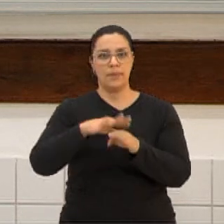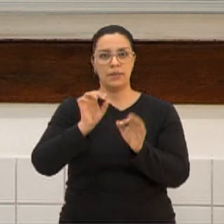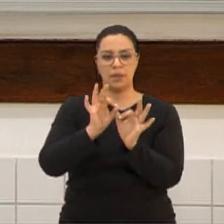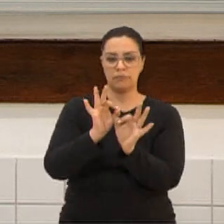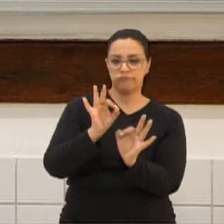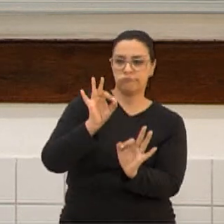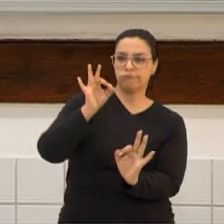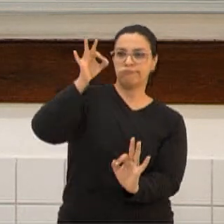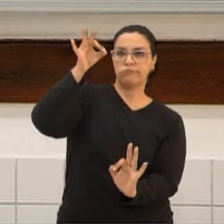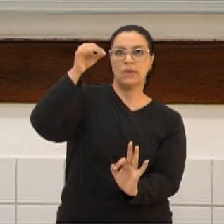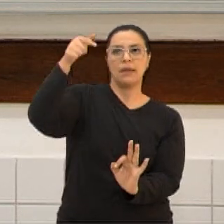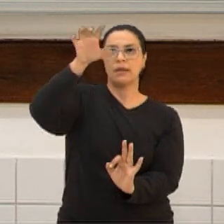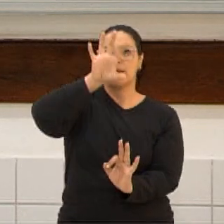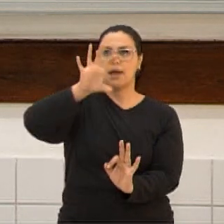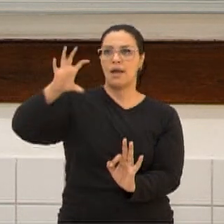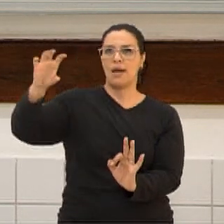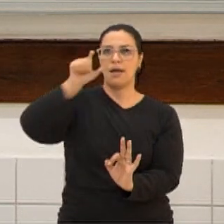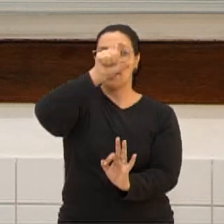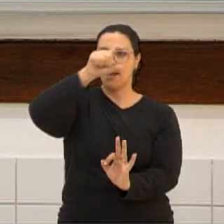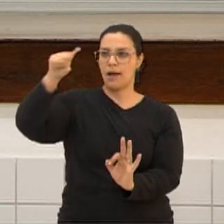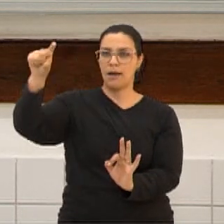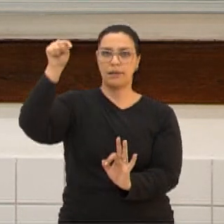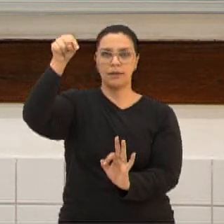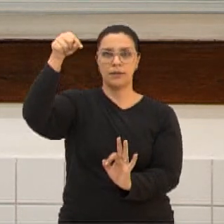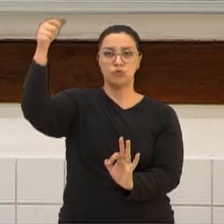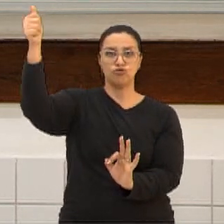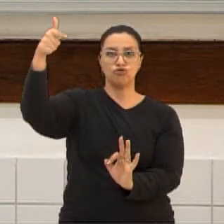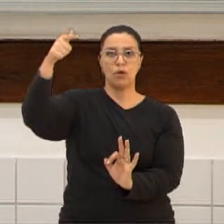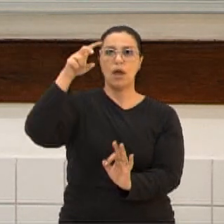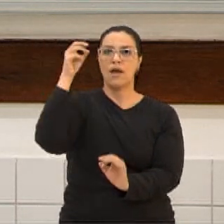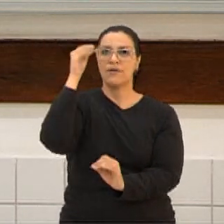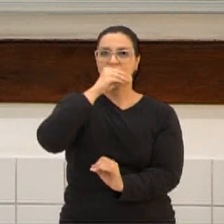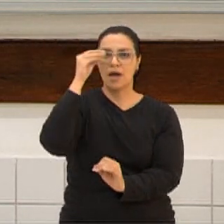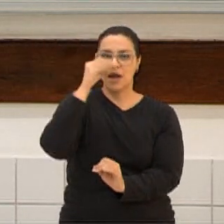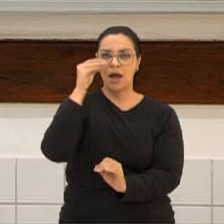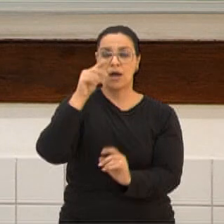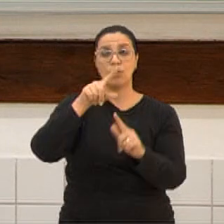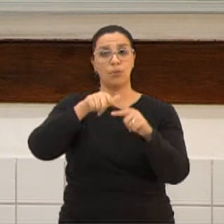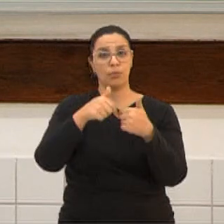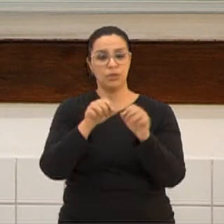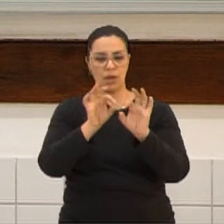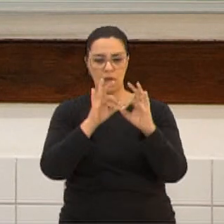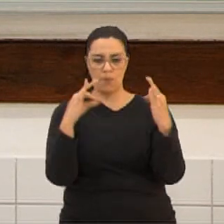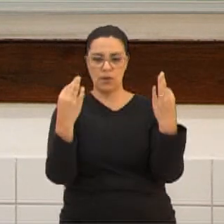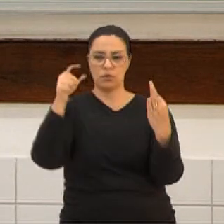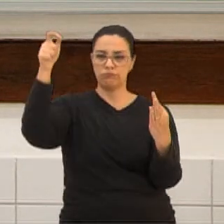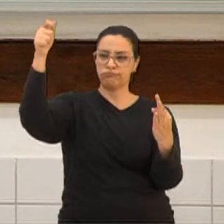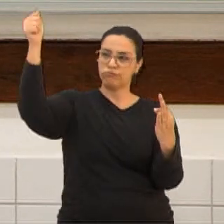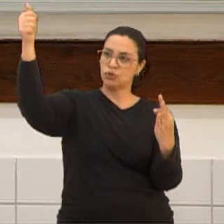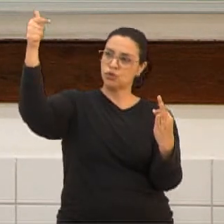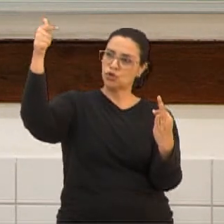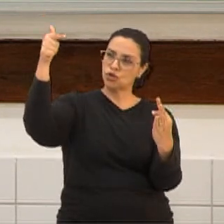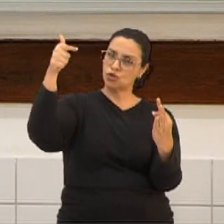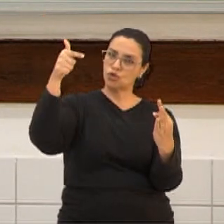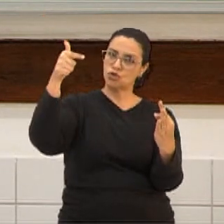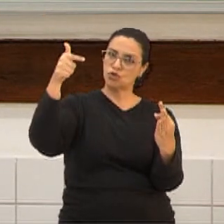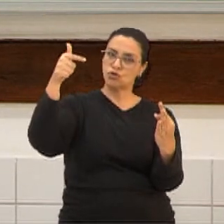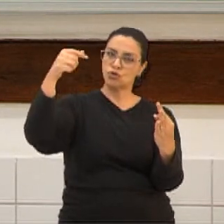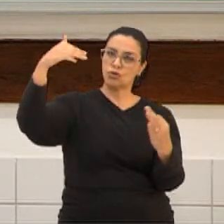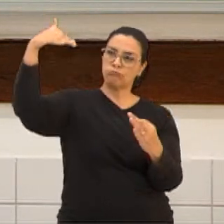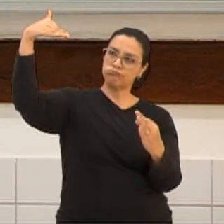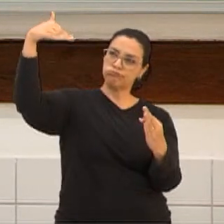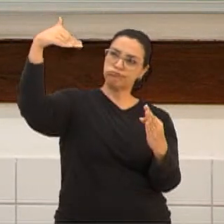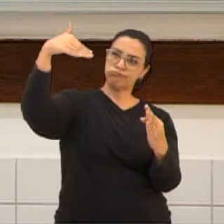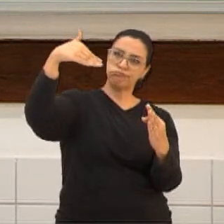Nas áreas de altas latitudes, a radiação solar irá incidir de forma perpendicular, de forma